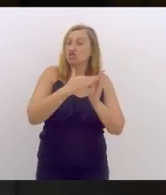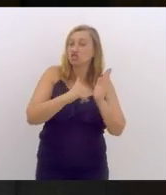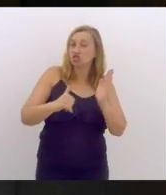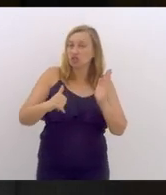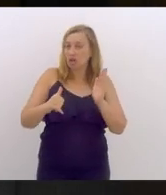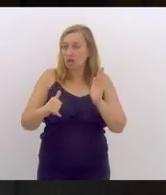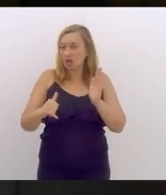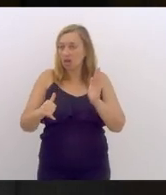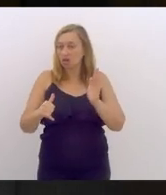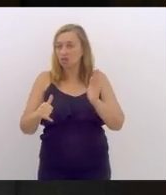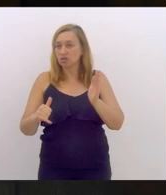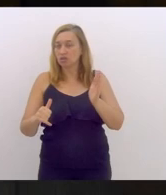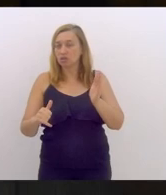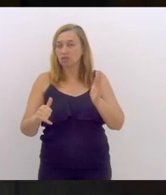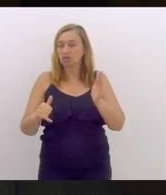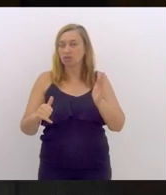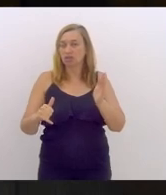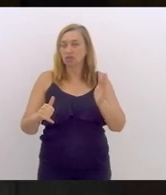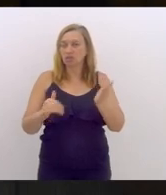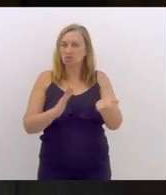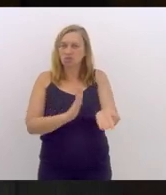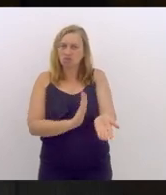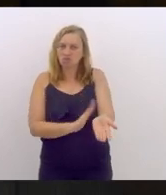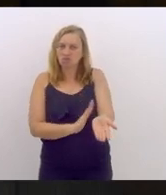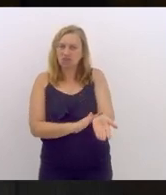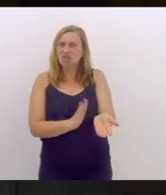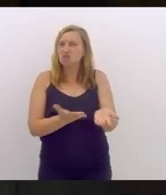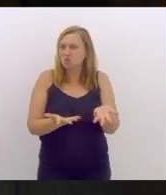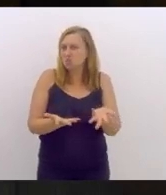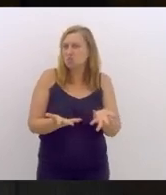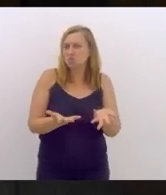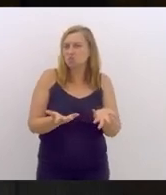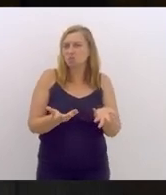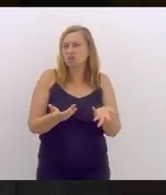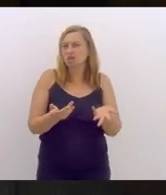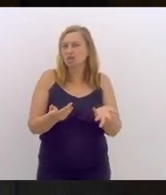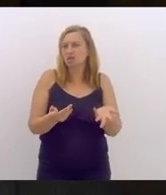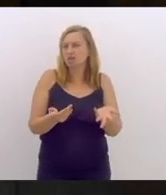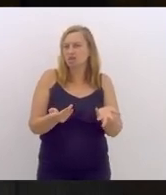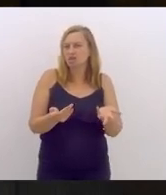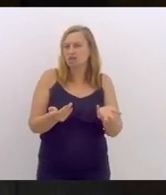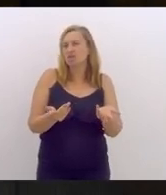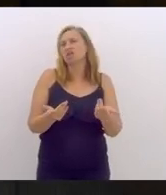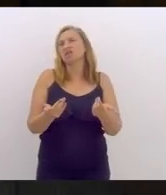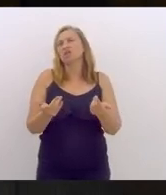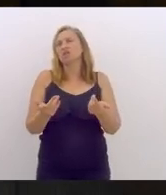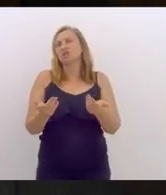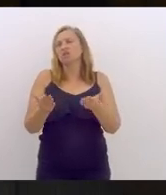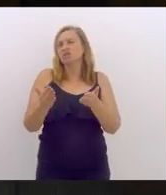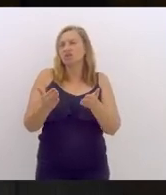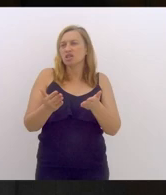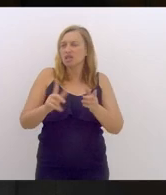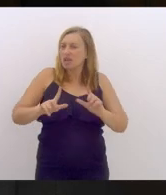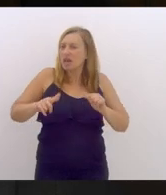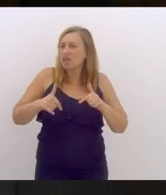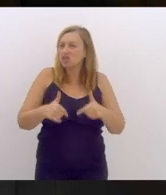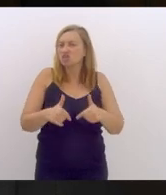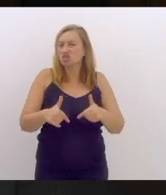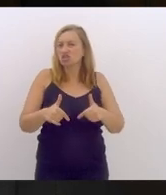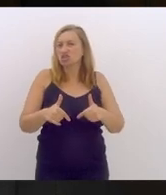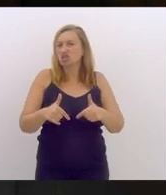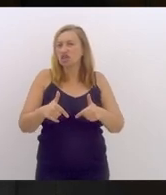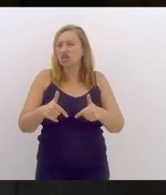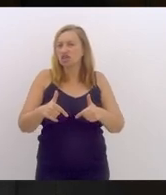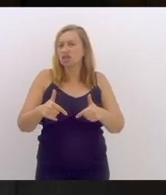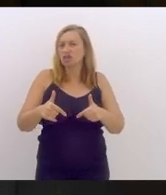os véus dos seus olhos tirarem essas neblinas que estão nos olhos que não conseguem